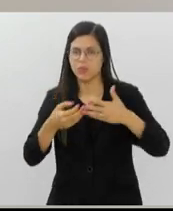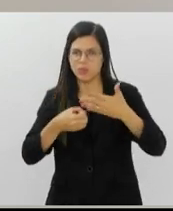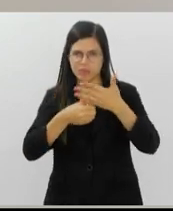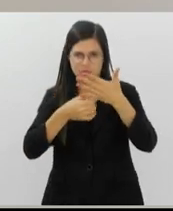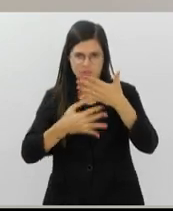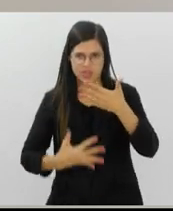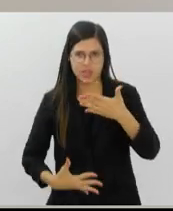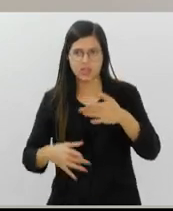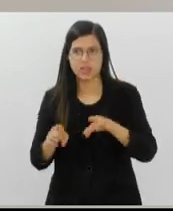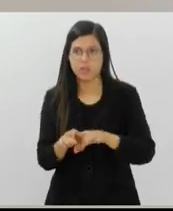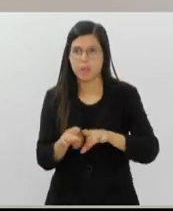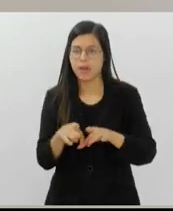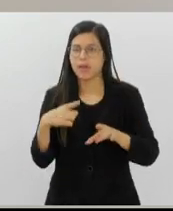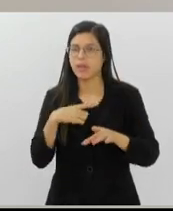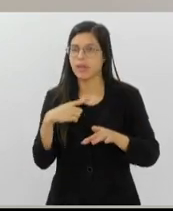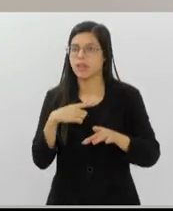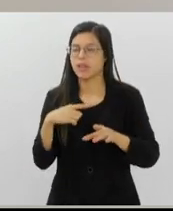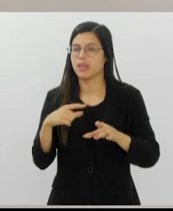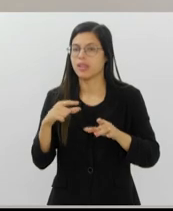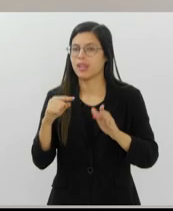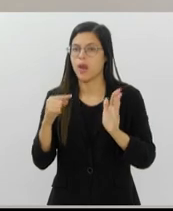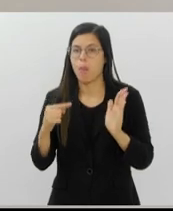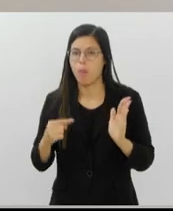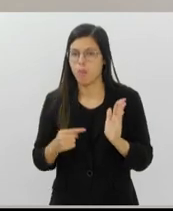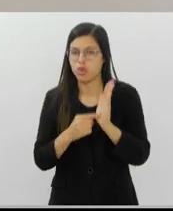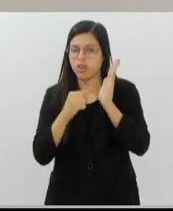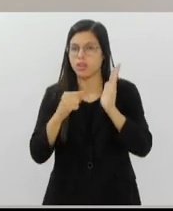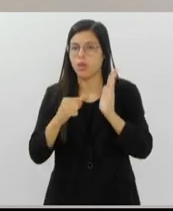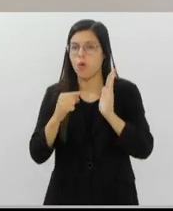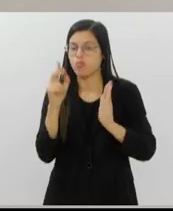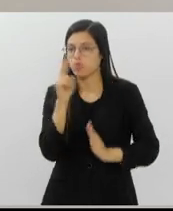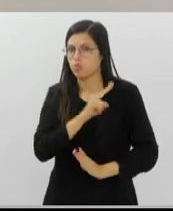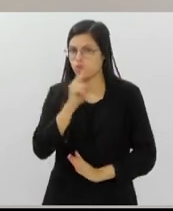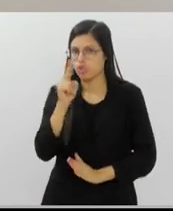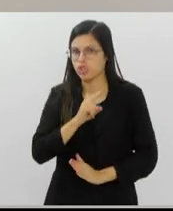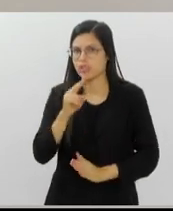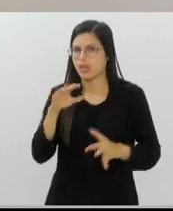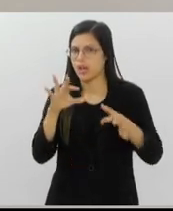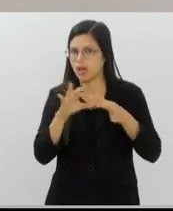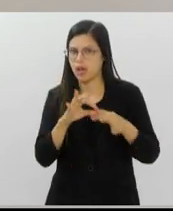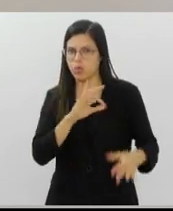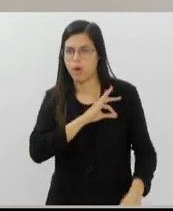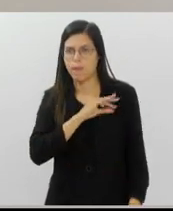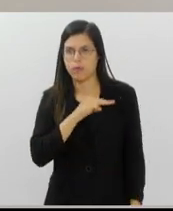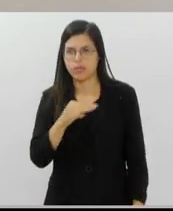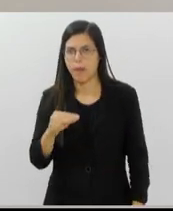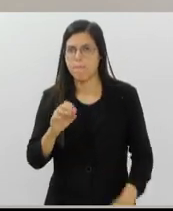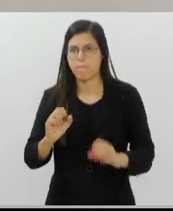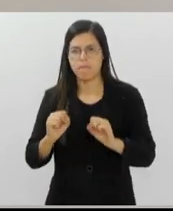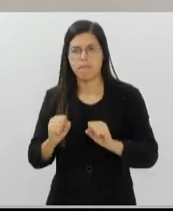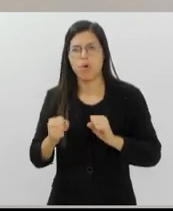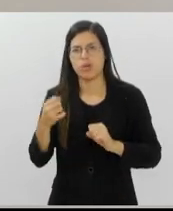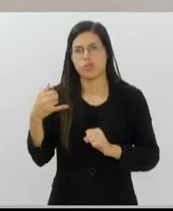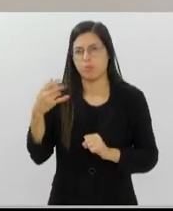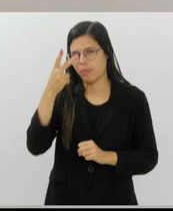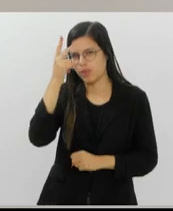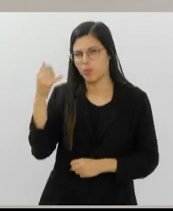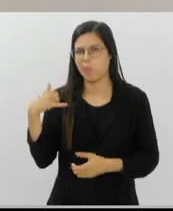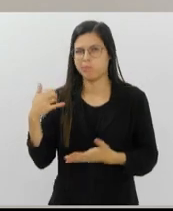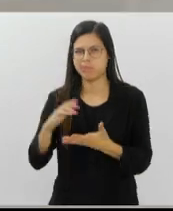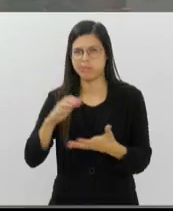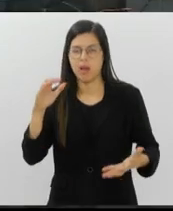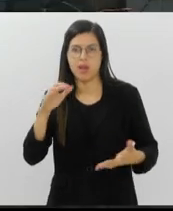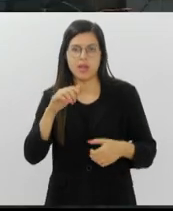botão de pânico, integrado com a central 190 da Polícia Militar, que pode ser acionado pelo idoso em situações de